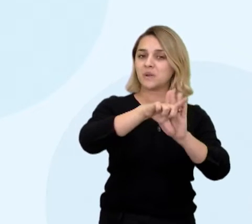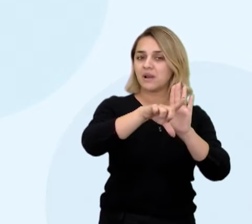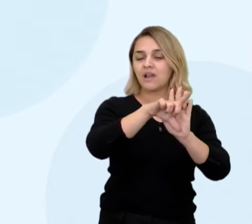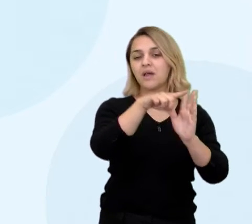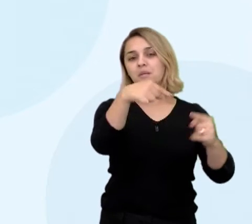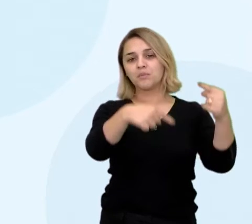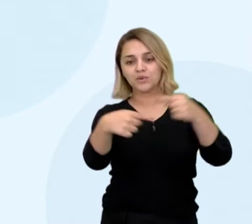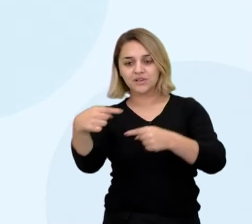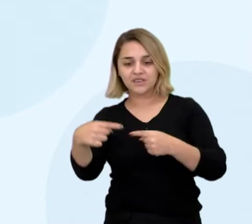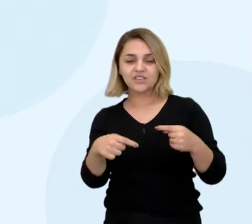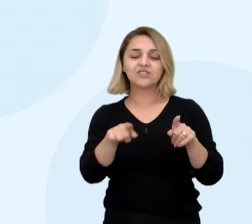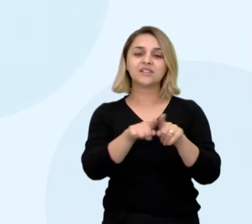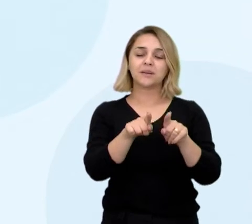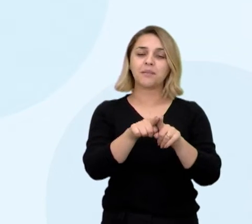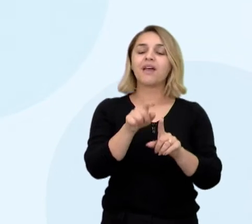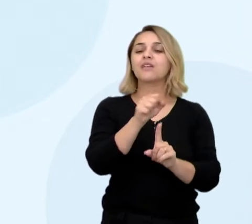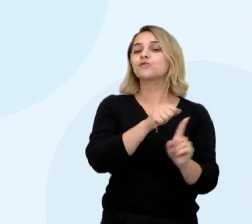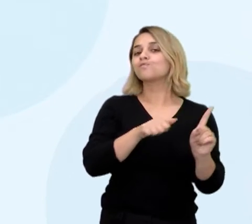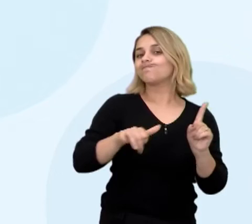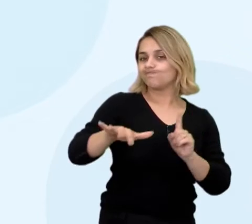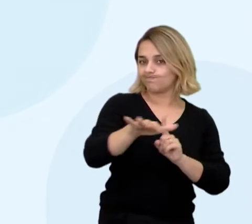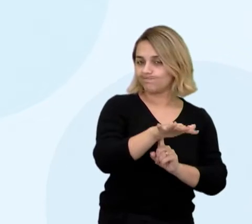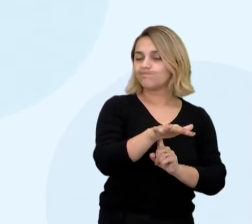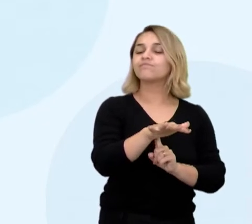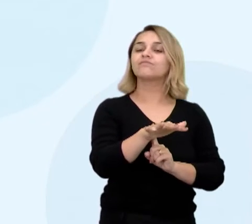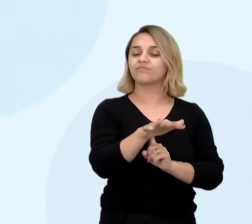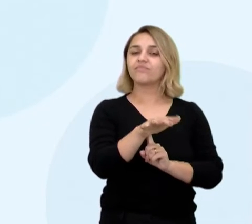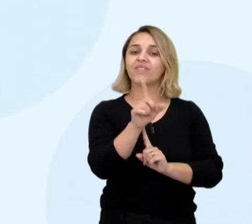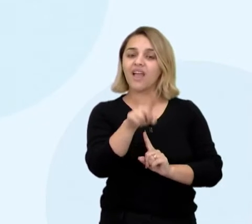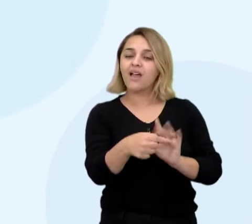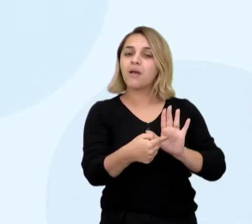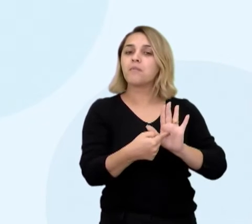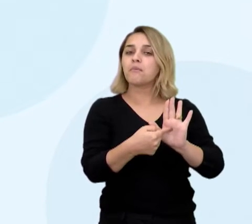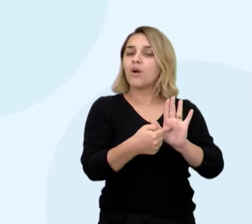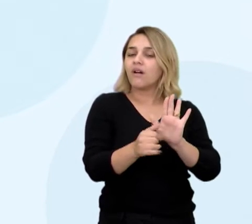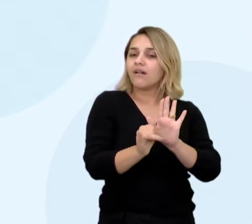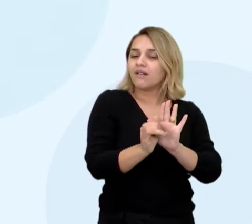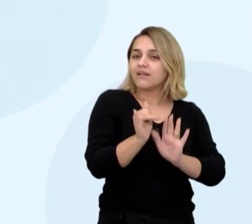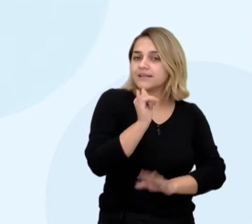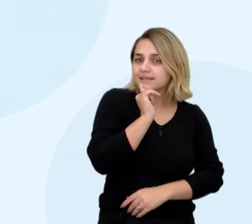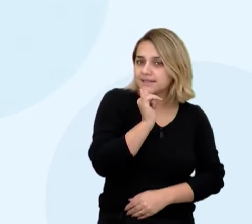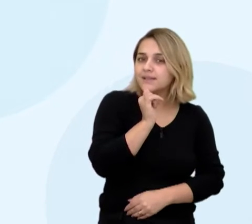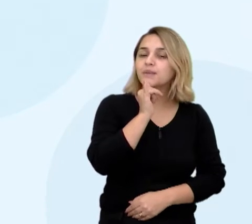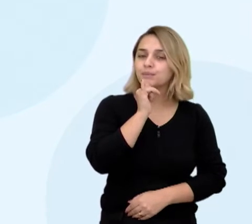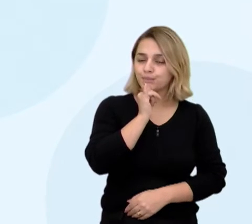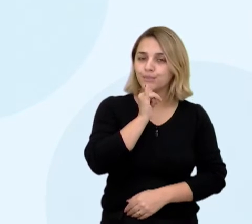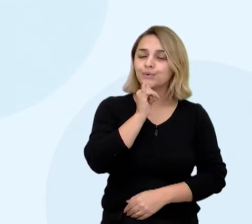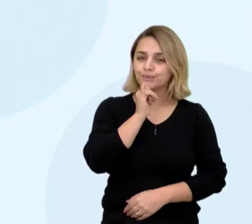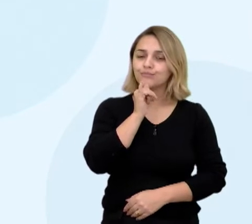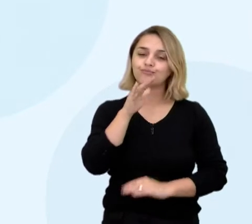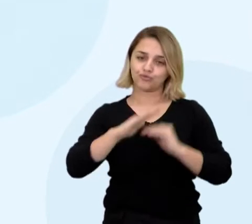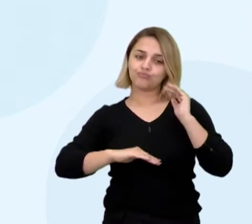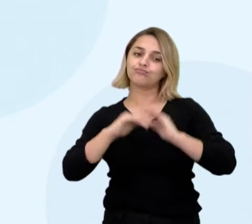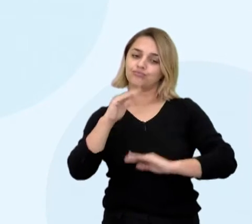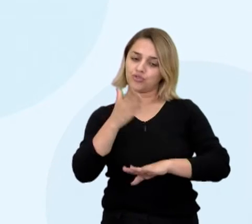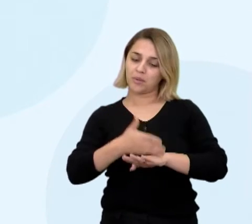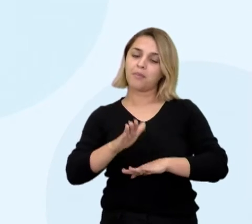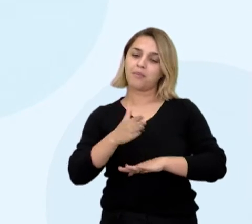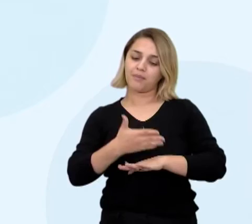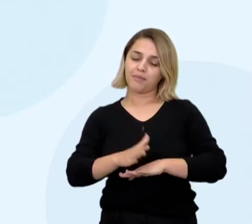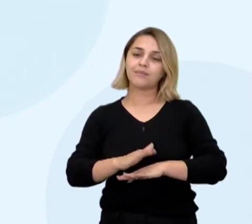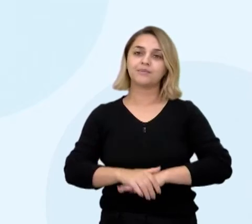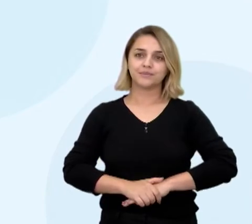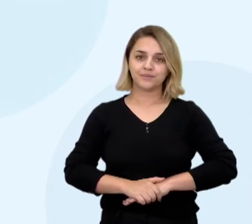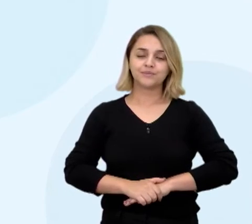as leis civis, por exemplo, seriam casos particulares de aplicação da